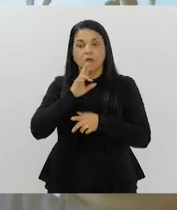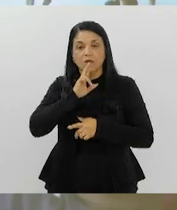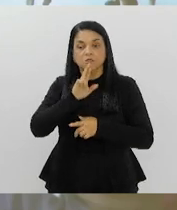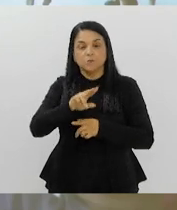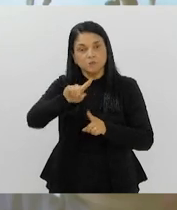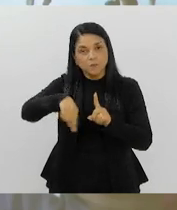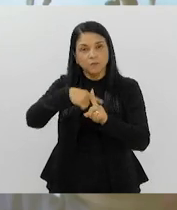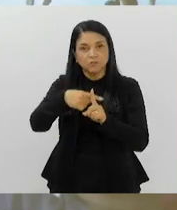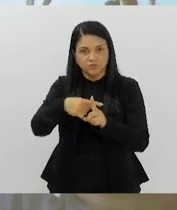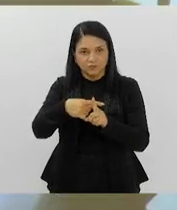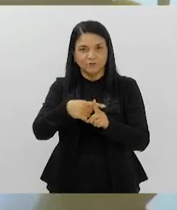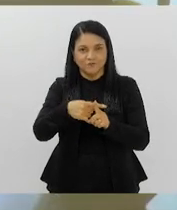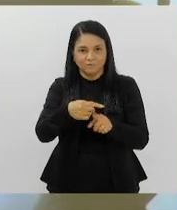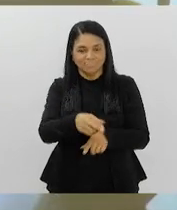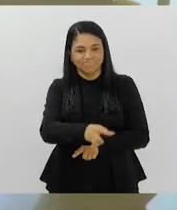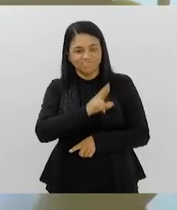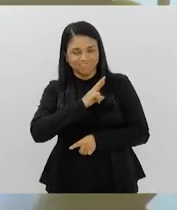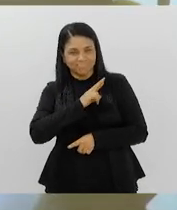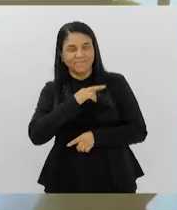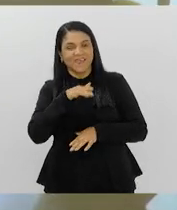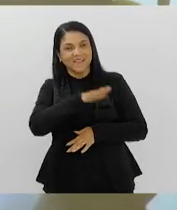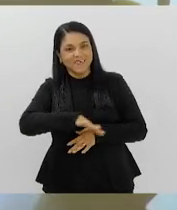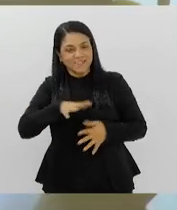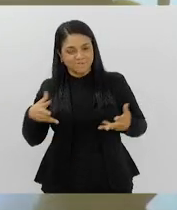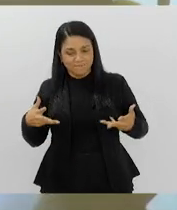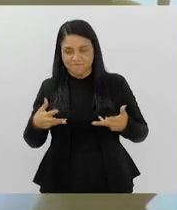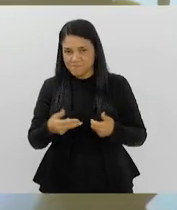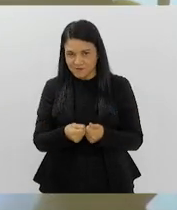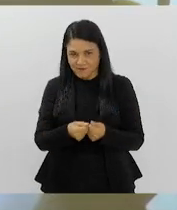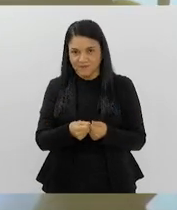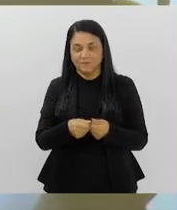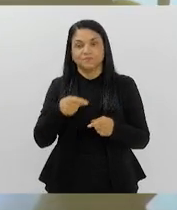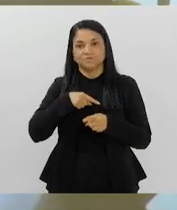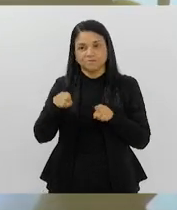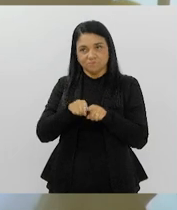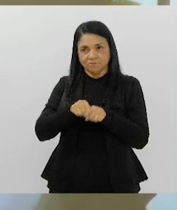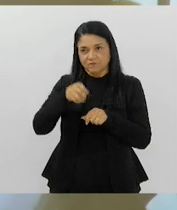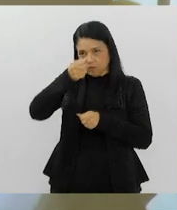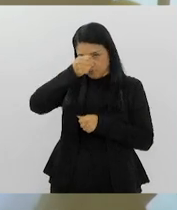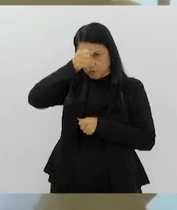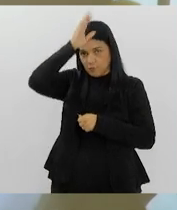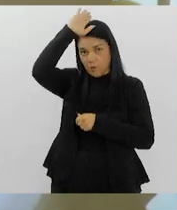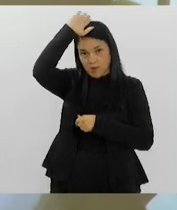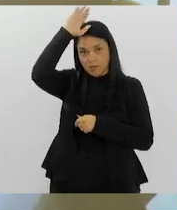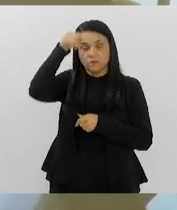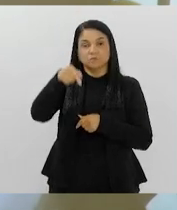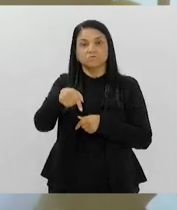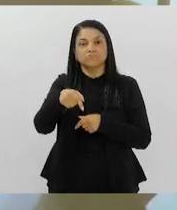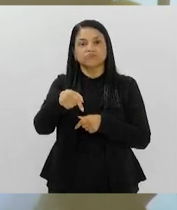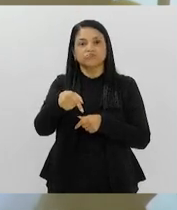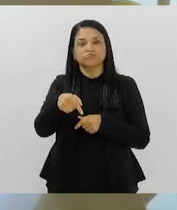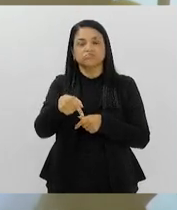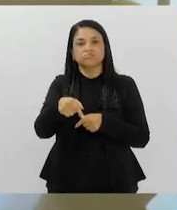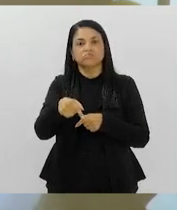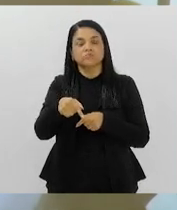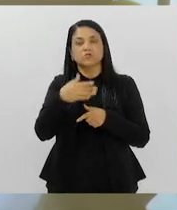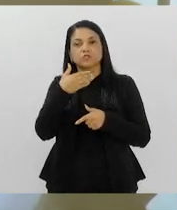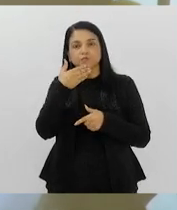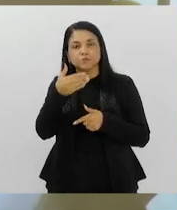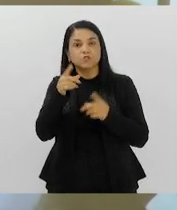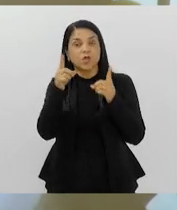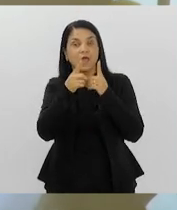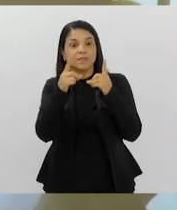crianças é maravilhosa. Temos também o Corpo de Bombeiros, que entra no âmbito da atendimento